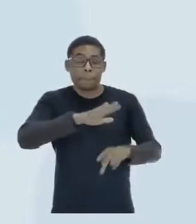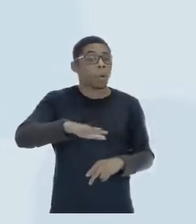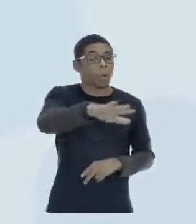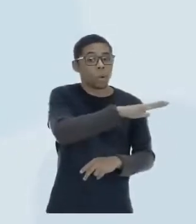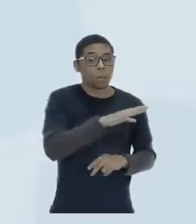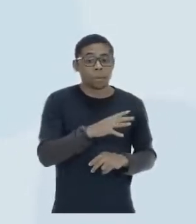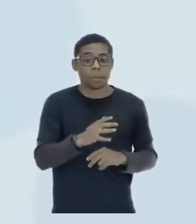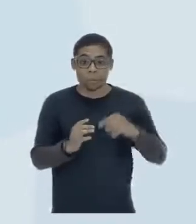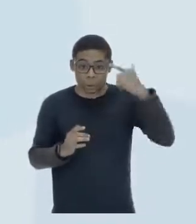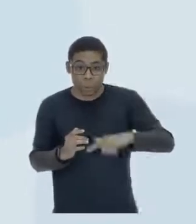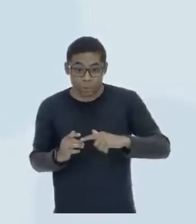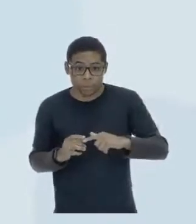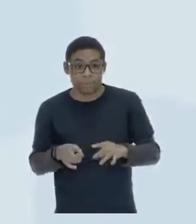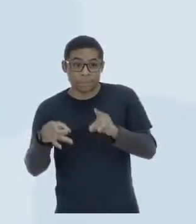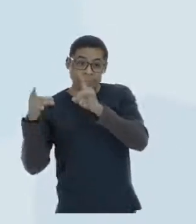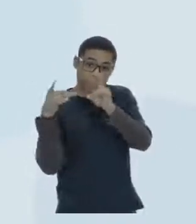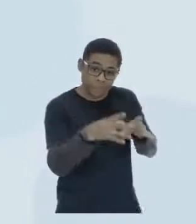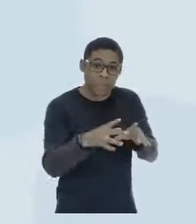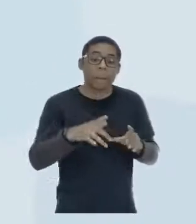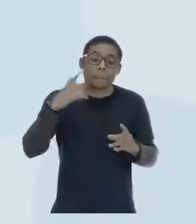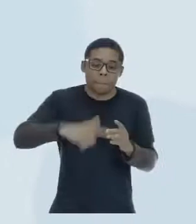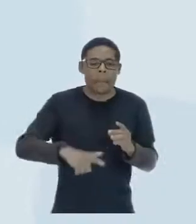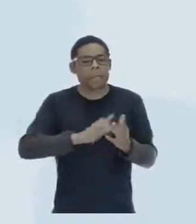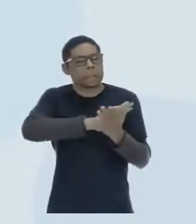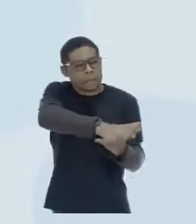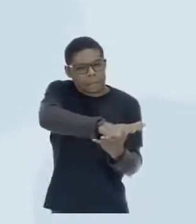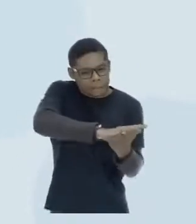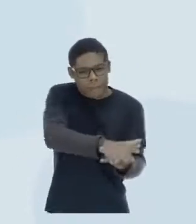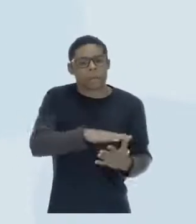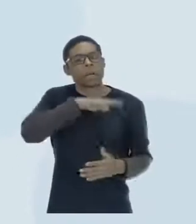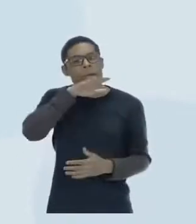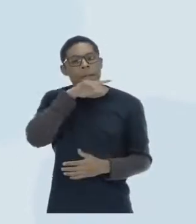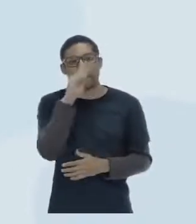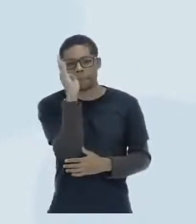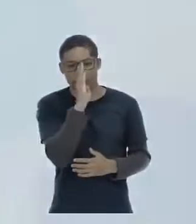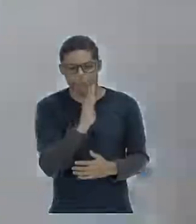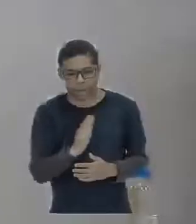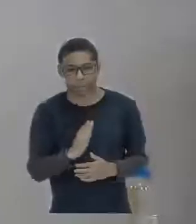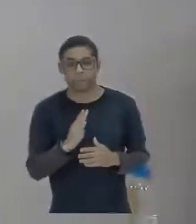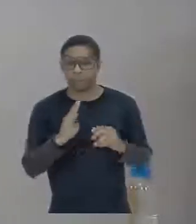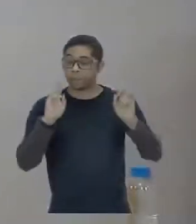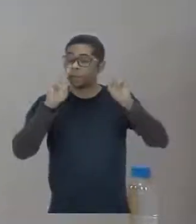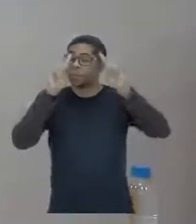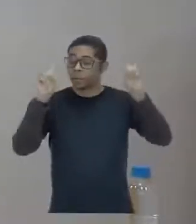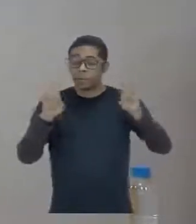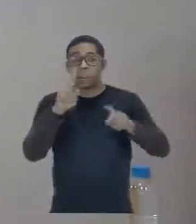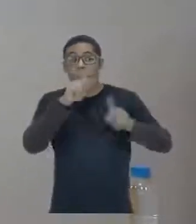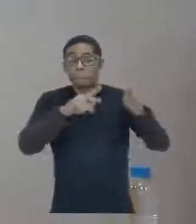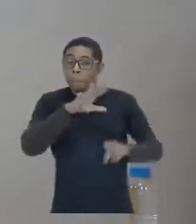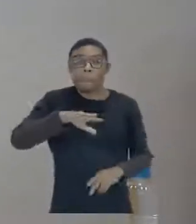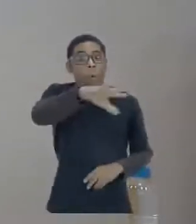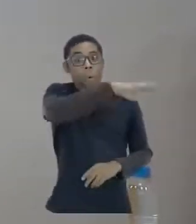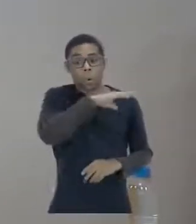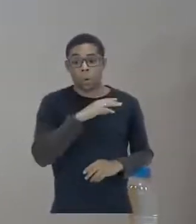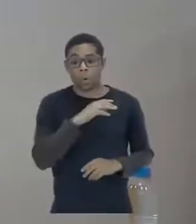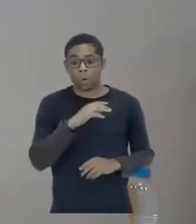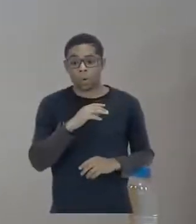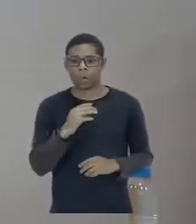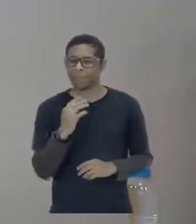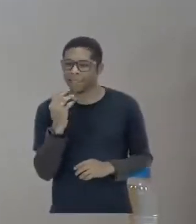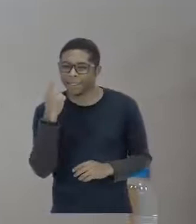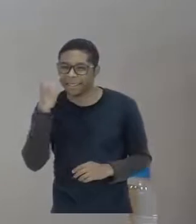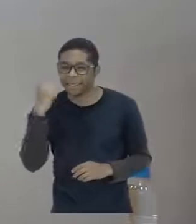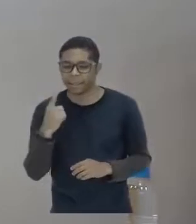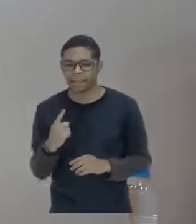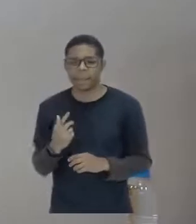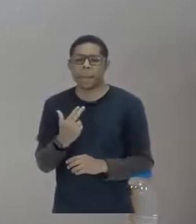O abandono e os maus tratos a animais no Brasil, uma questão pública. Note que, quando a professora Tayana anotou bem, que, olha,